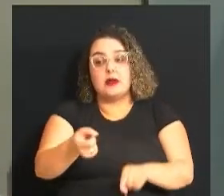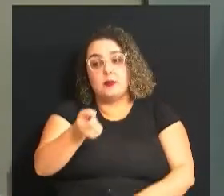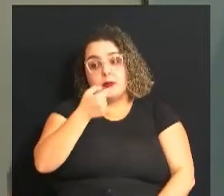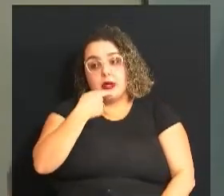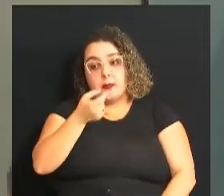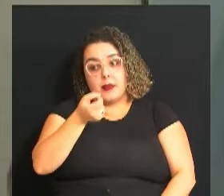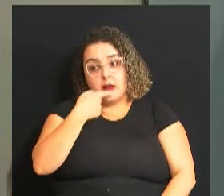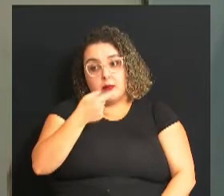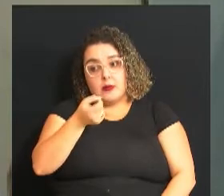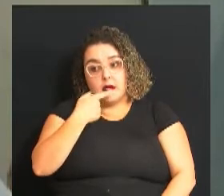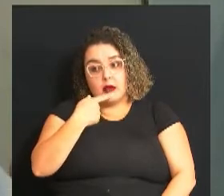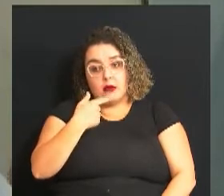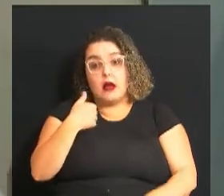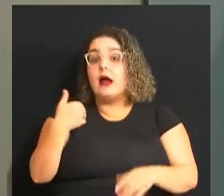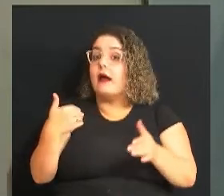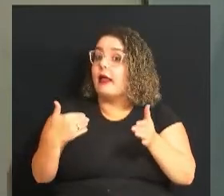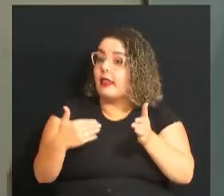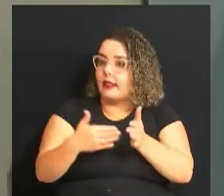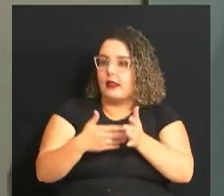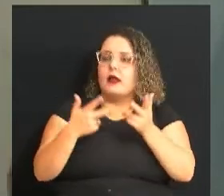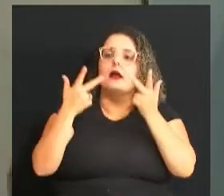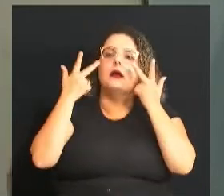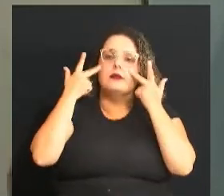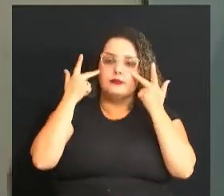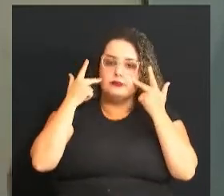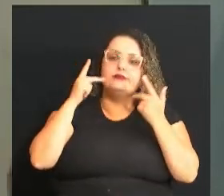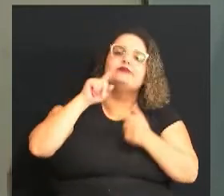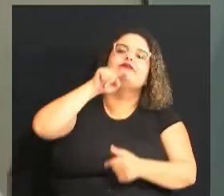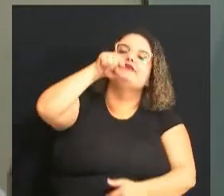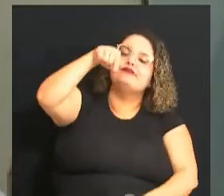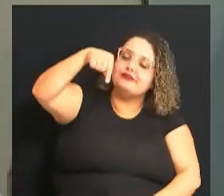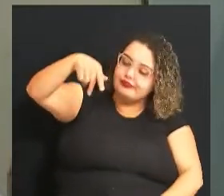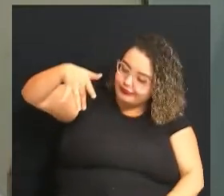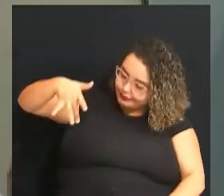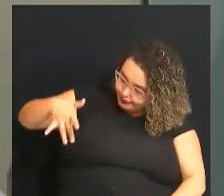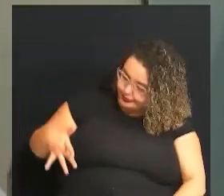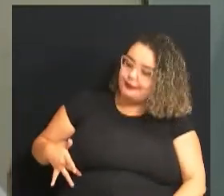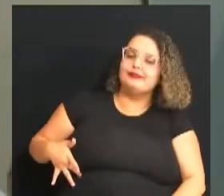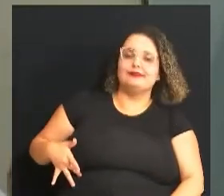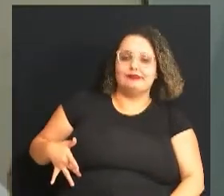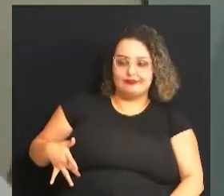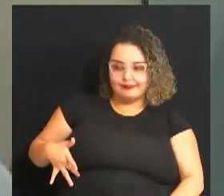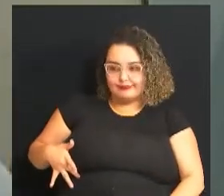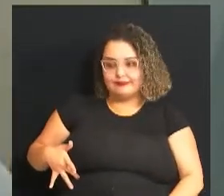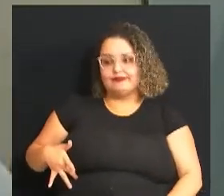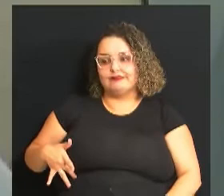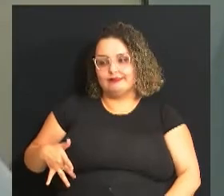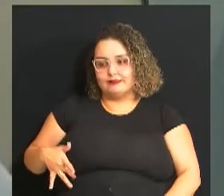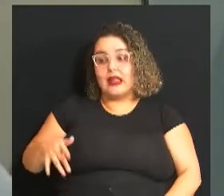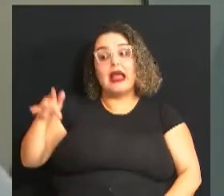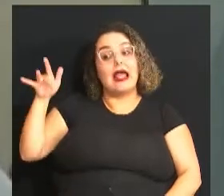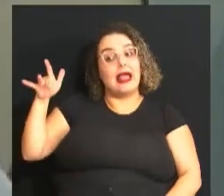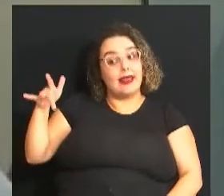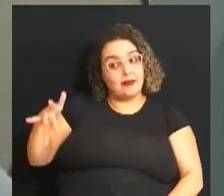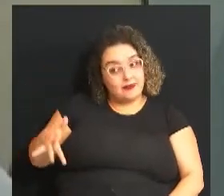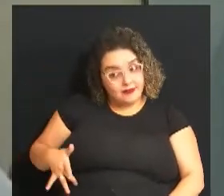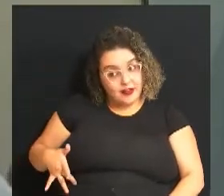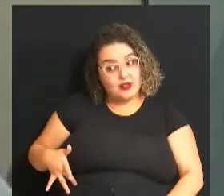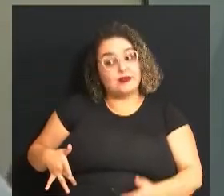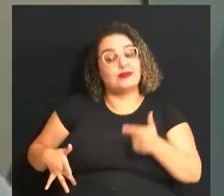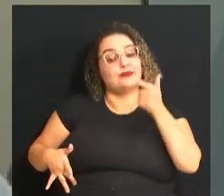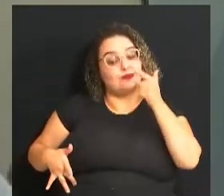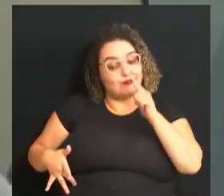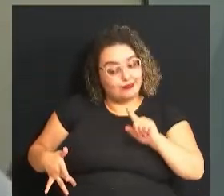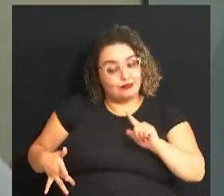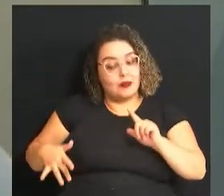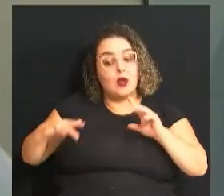mesmo natural, passa pelo fígado. É o fígado quem tem que dar conta, quem tem que